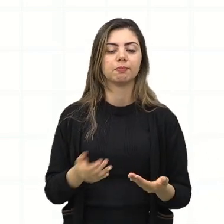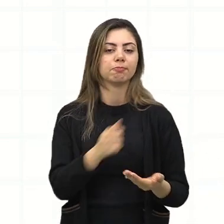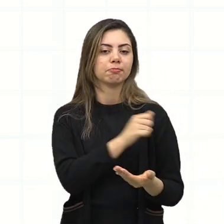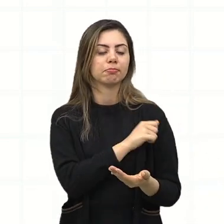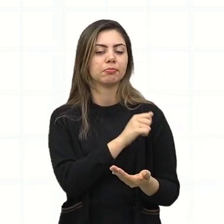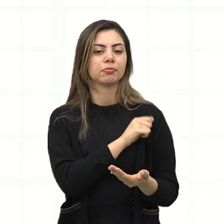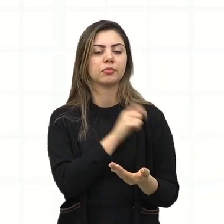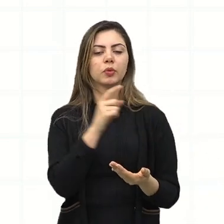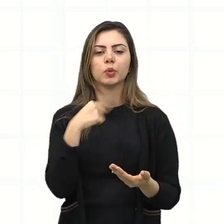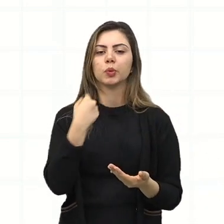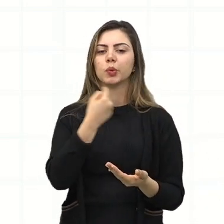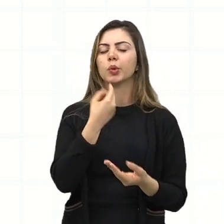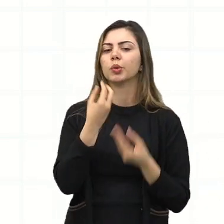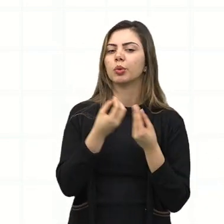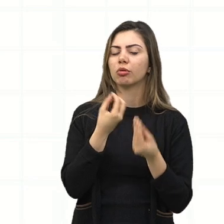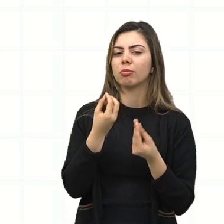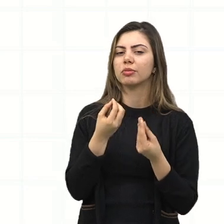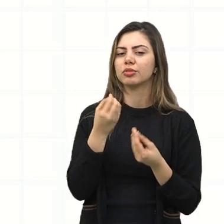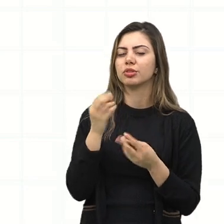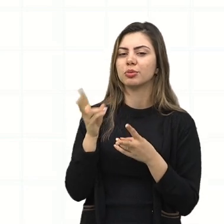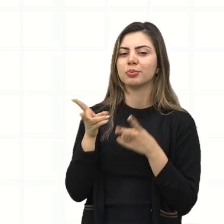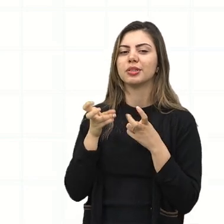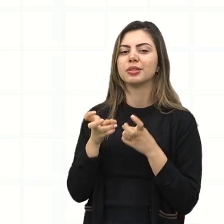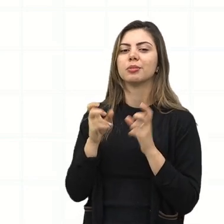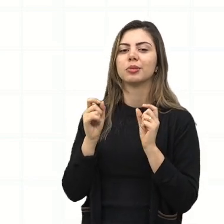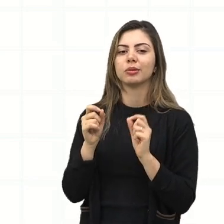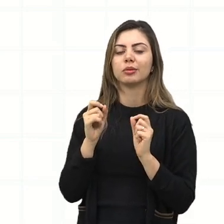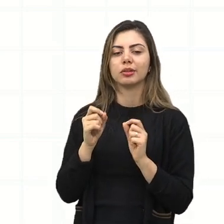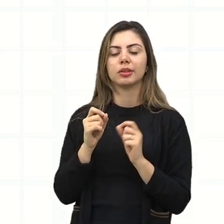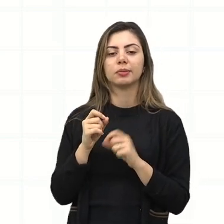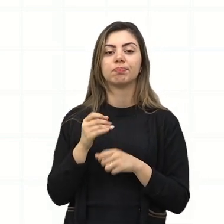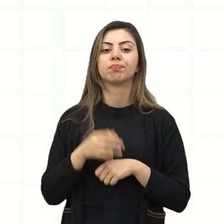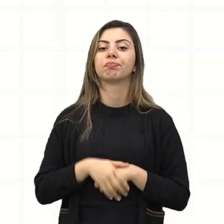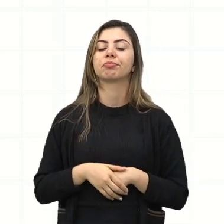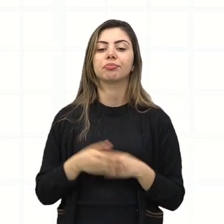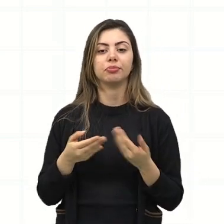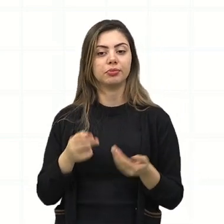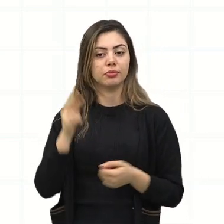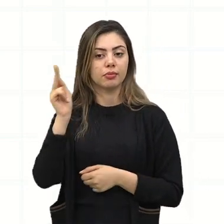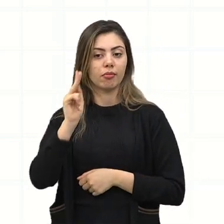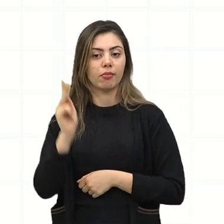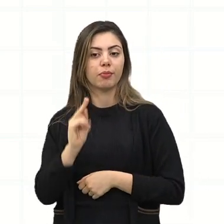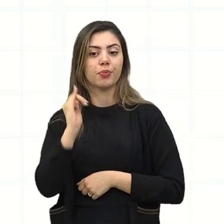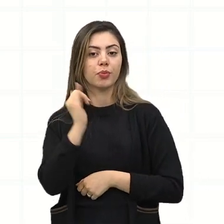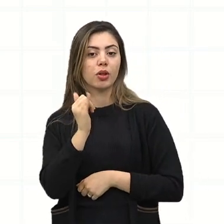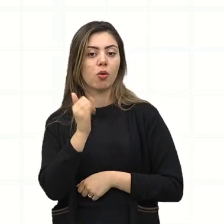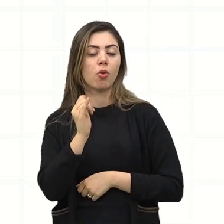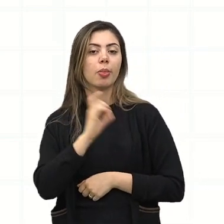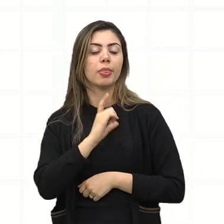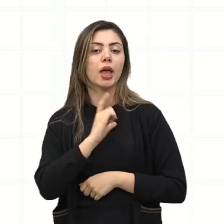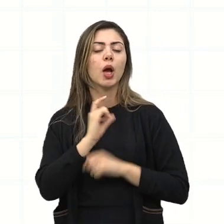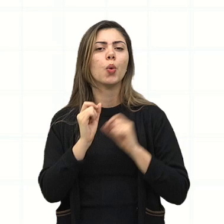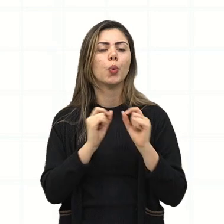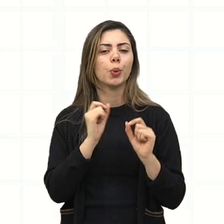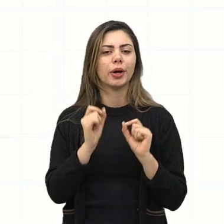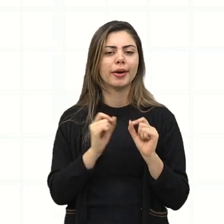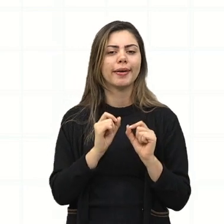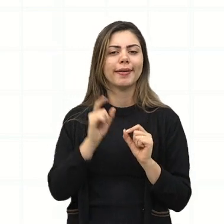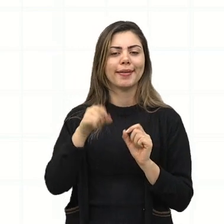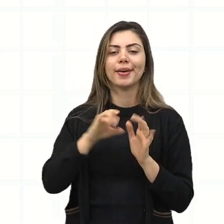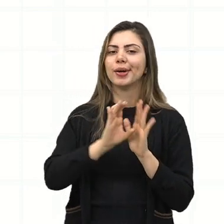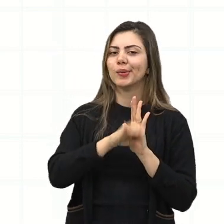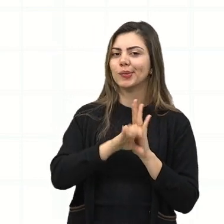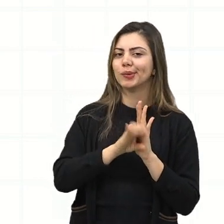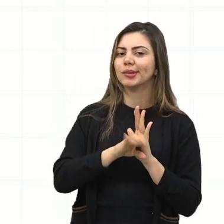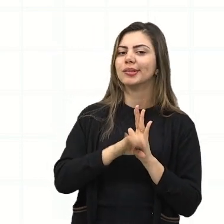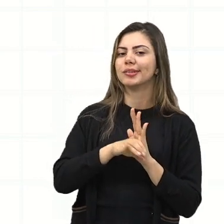gente pode observar, o conto, ele vai expressar aí essa